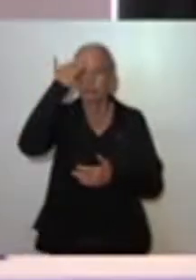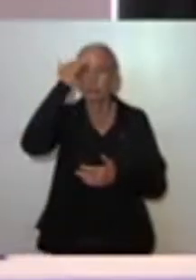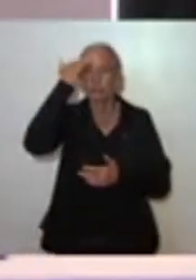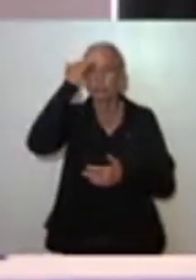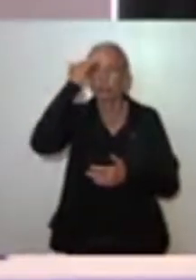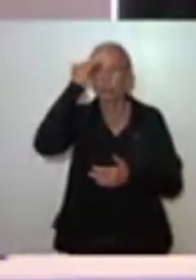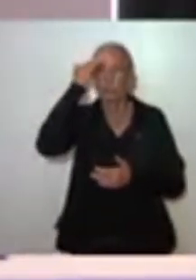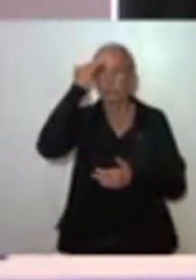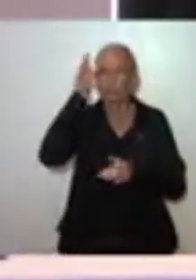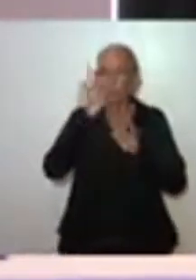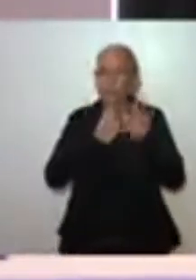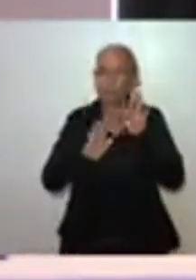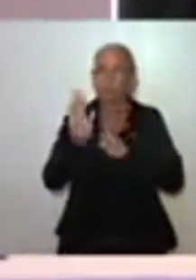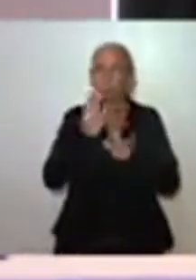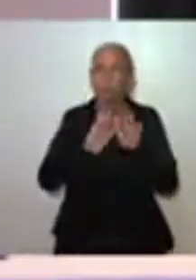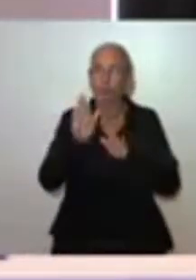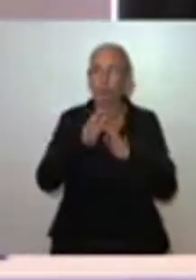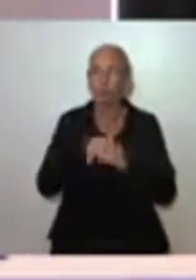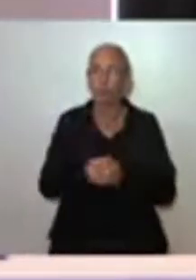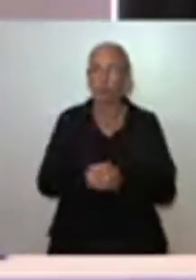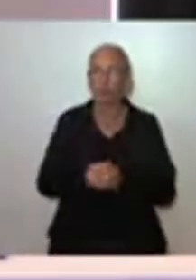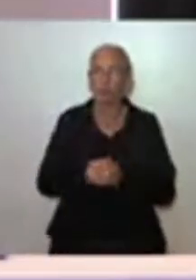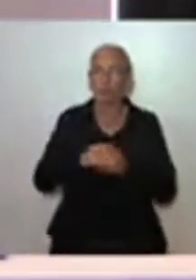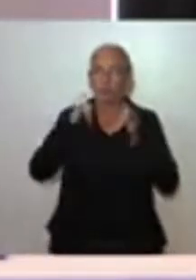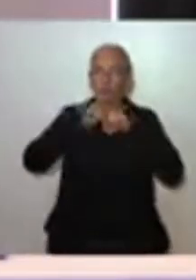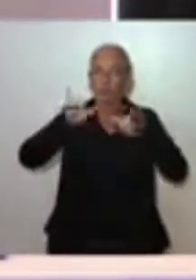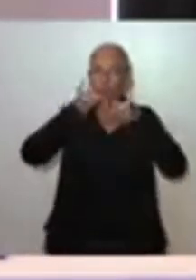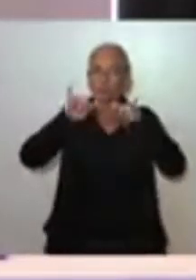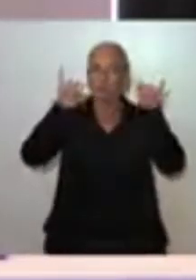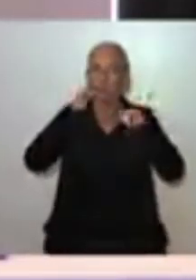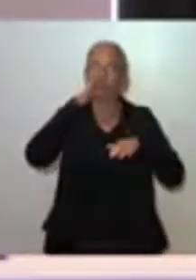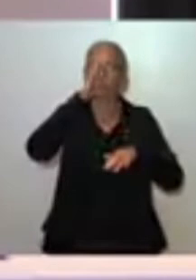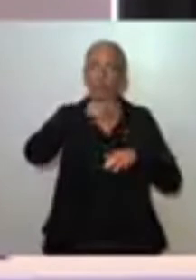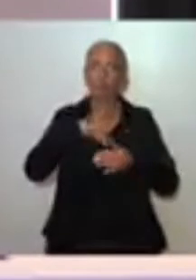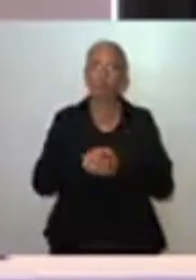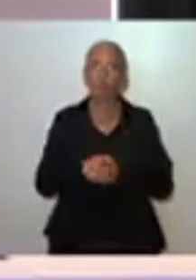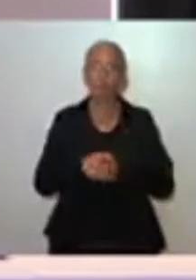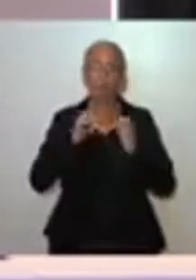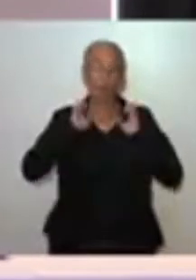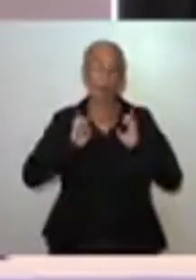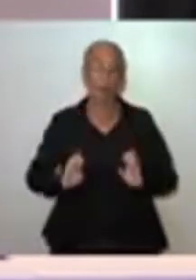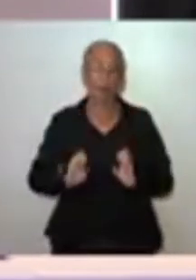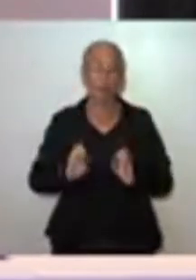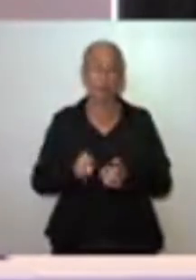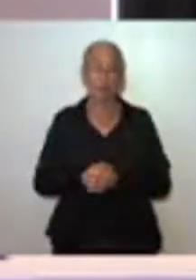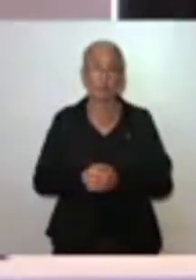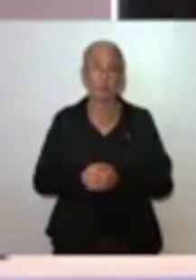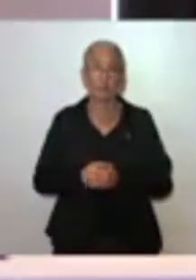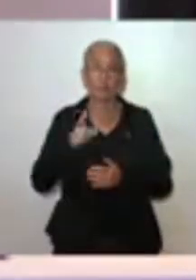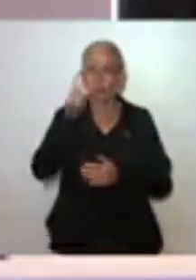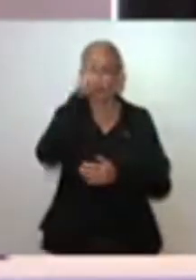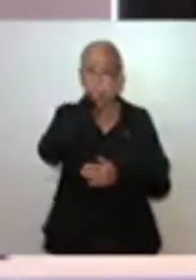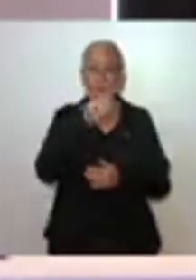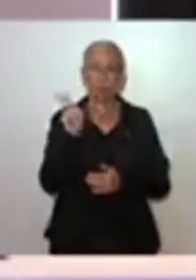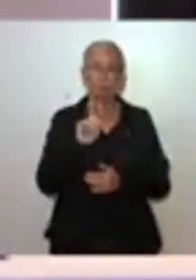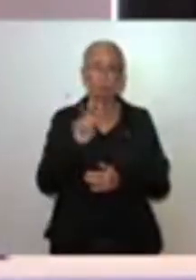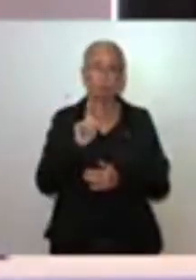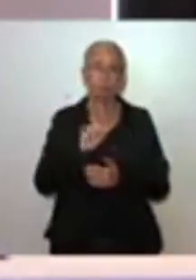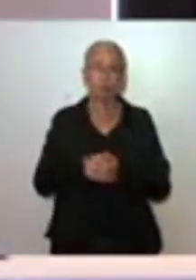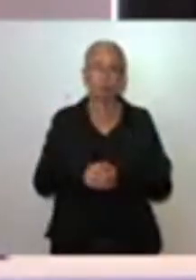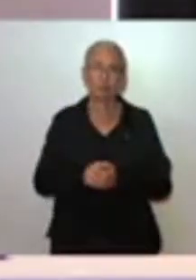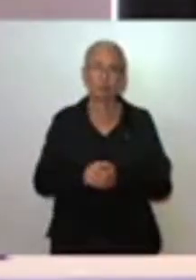conservar é não disseminar o mal portanto é uma elevação ética não é tão complexo sim é porque